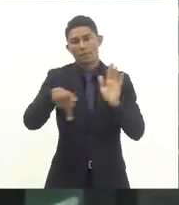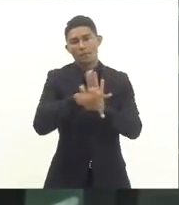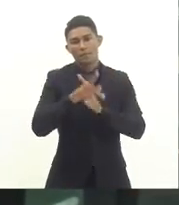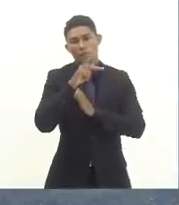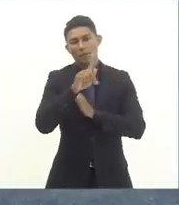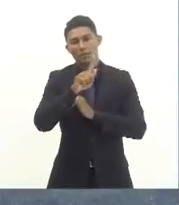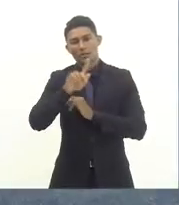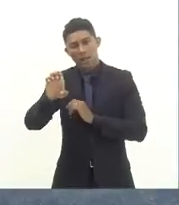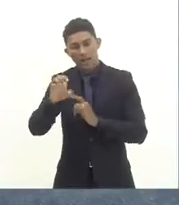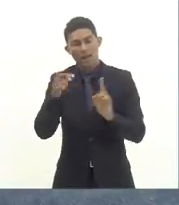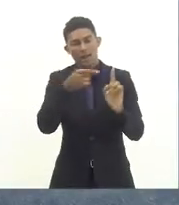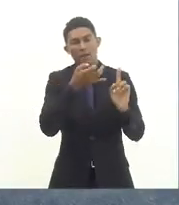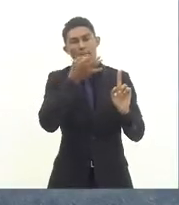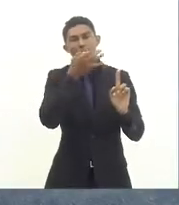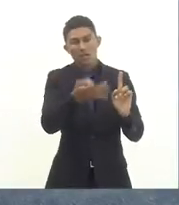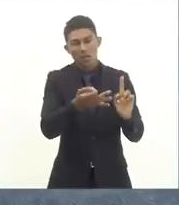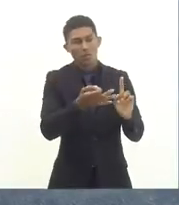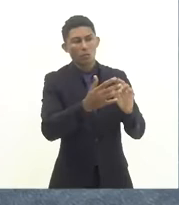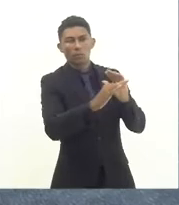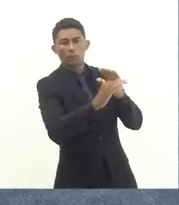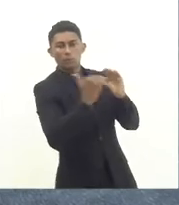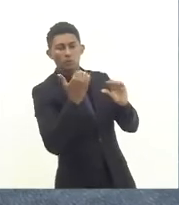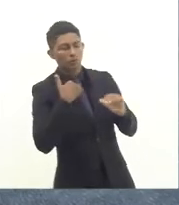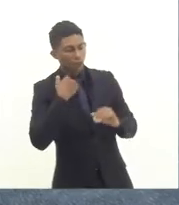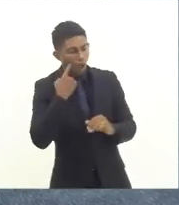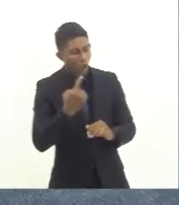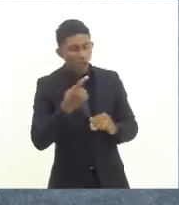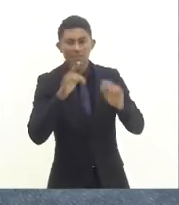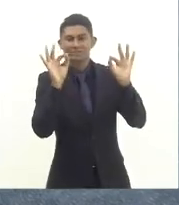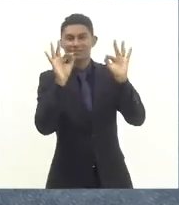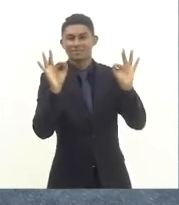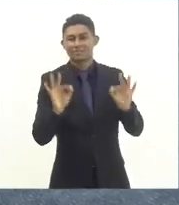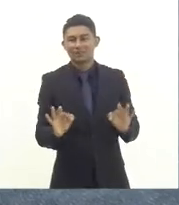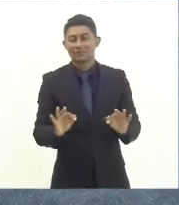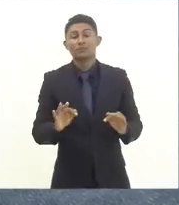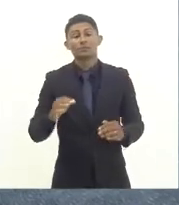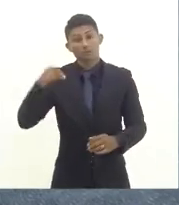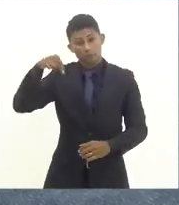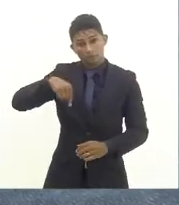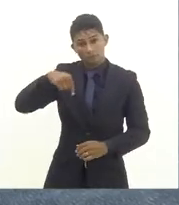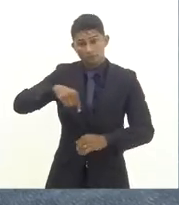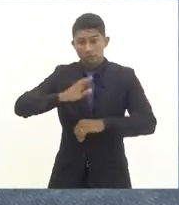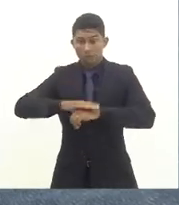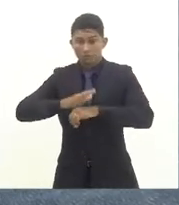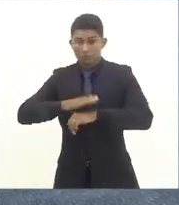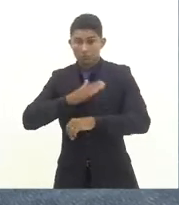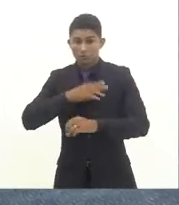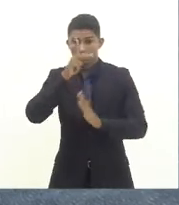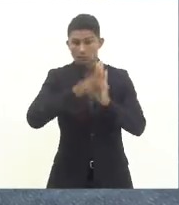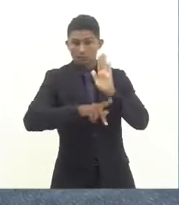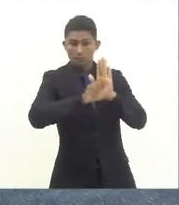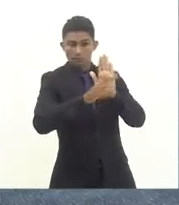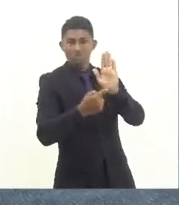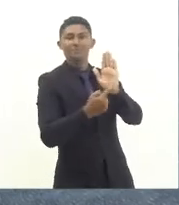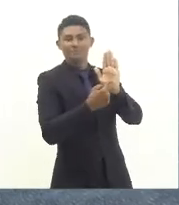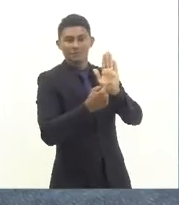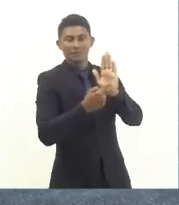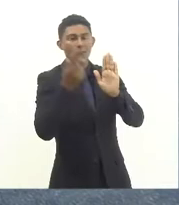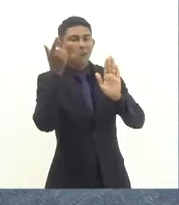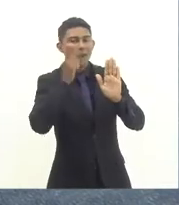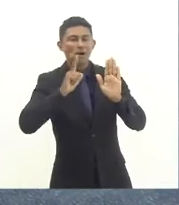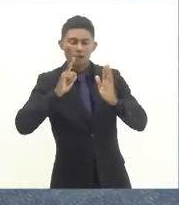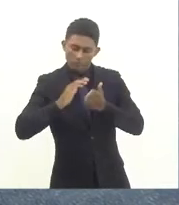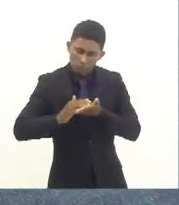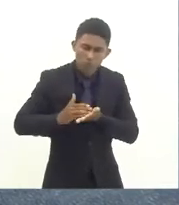seu parecer essa luta foi iniciada através de um projeto de lei de minha autoria Quero Agradecer aqui